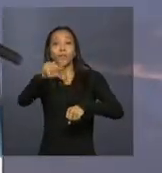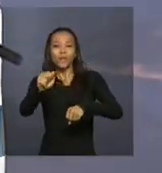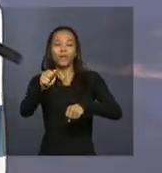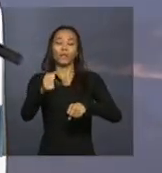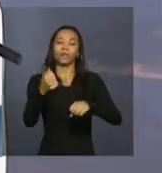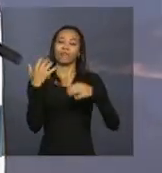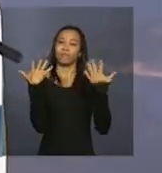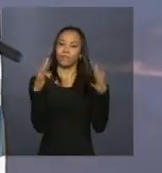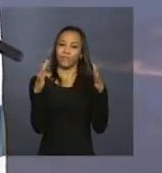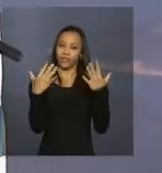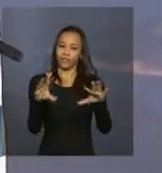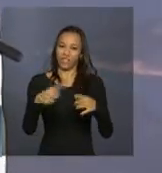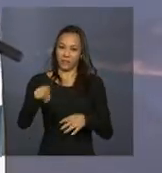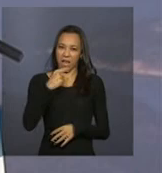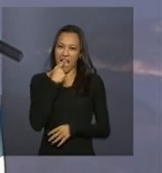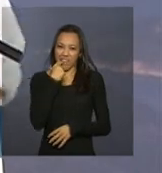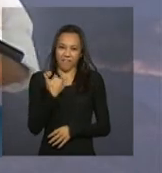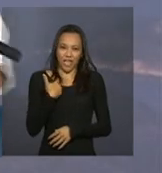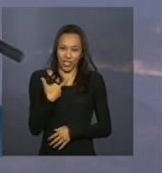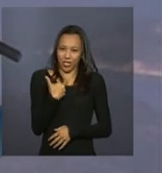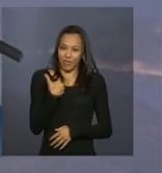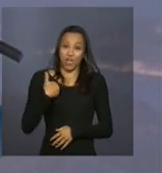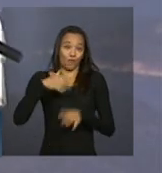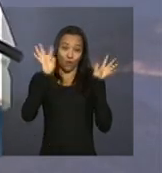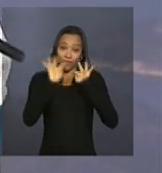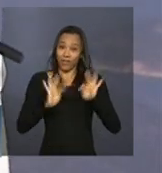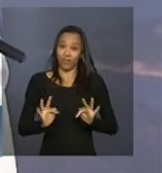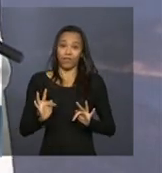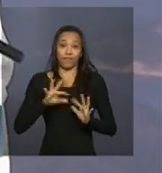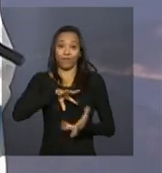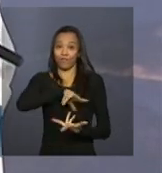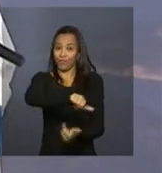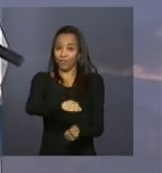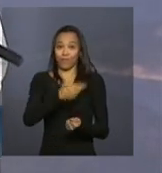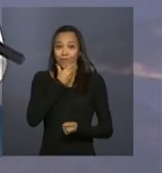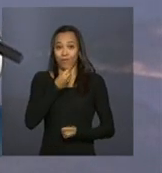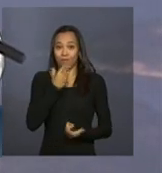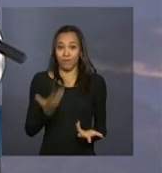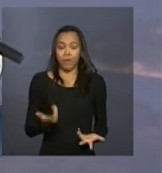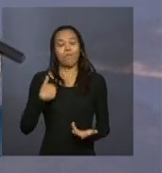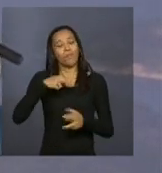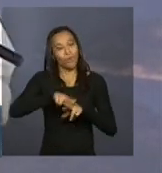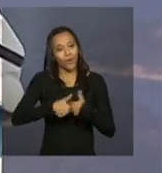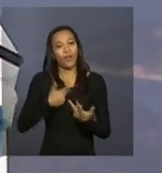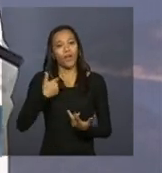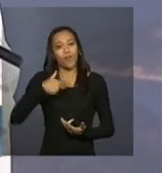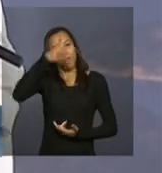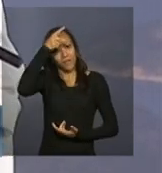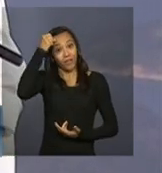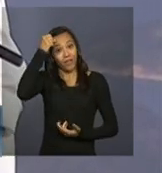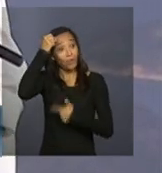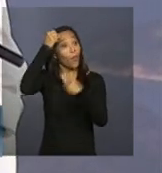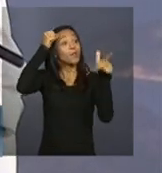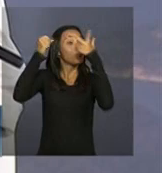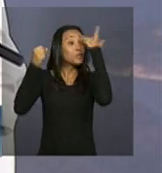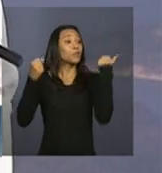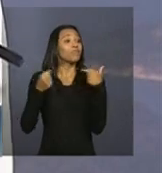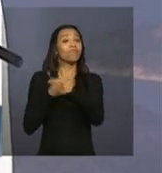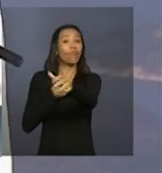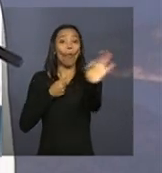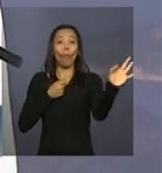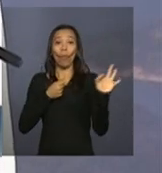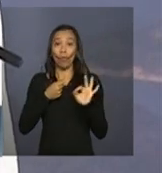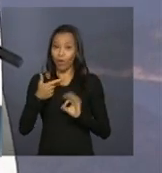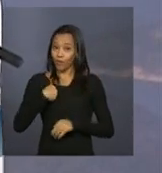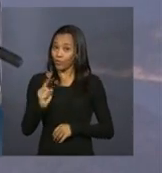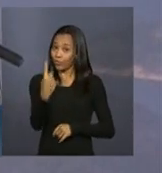contar que todo mundo tem inveja de mim, que eu sou o homem mais feliz do mundo, lá no Palácio da Cidade, porque eu sou o prefeito do Rio, ninguém mais é. Minha mulher